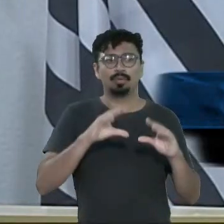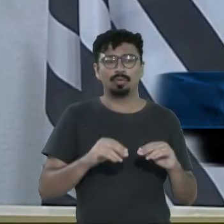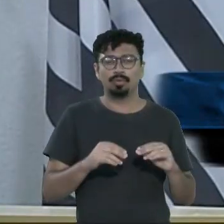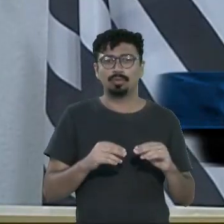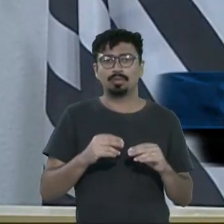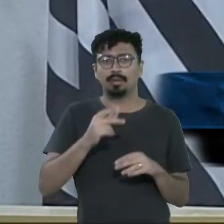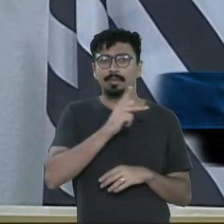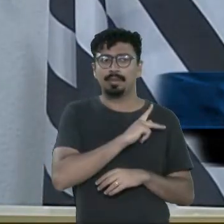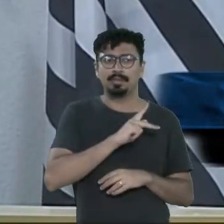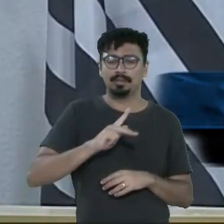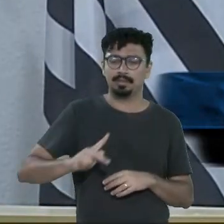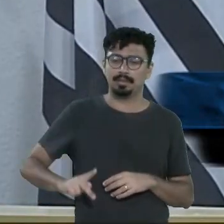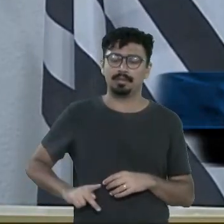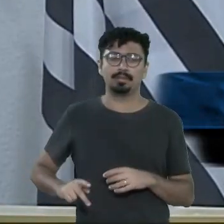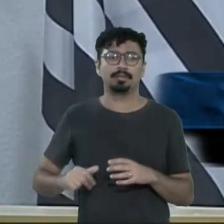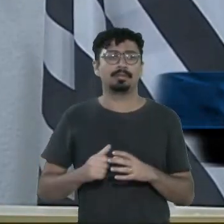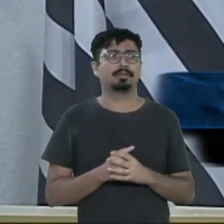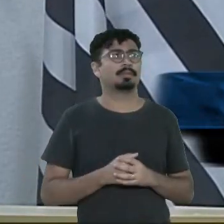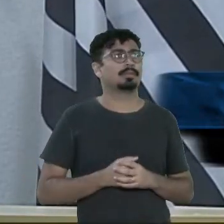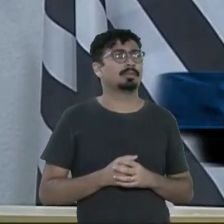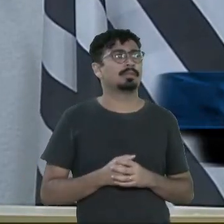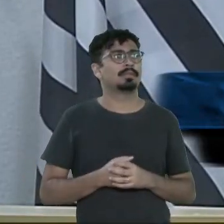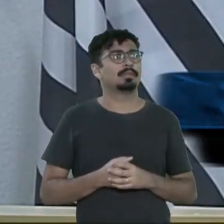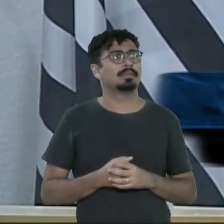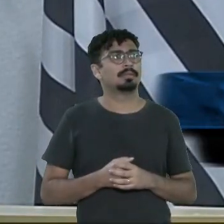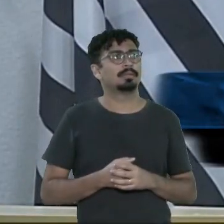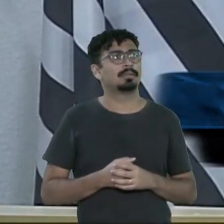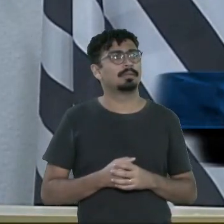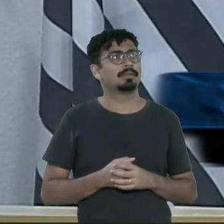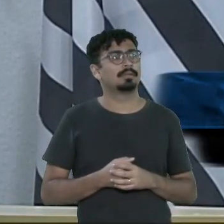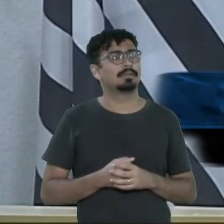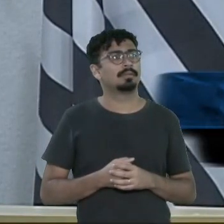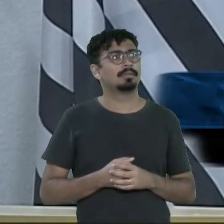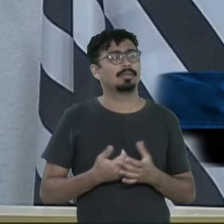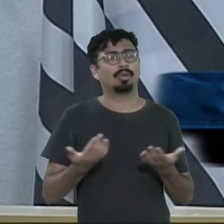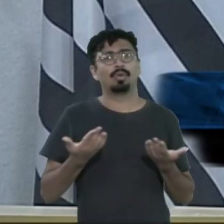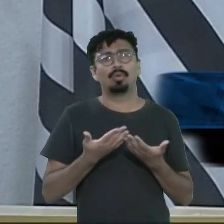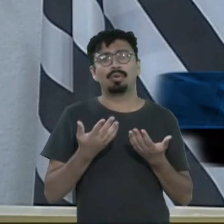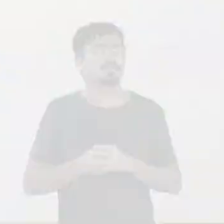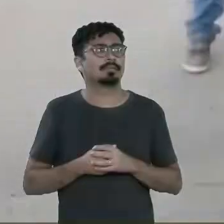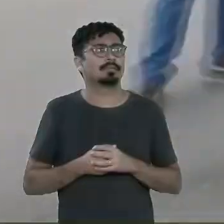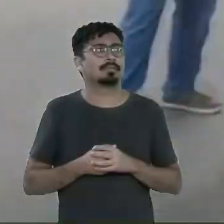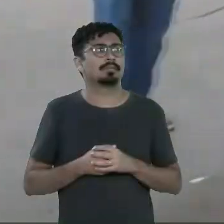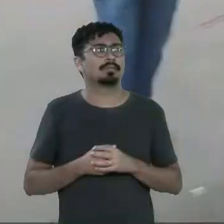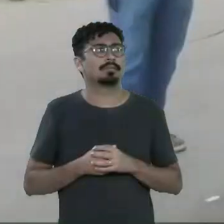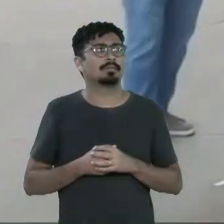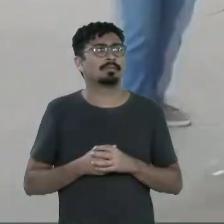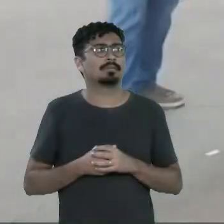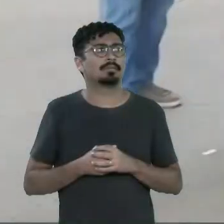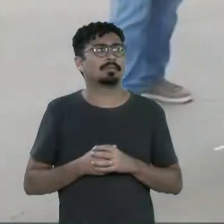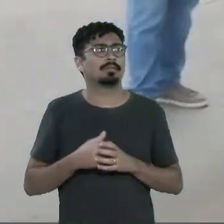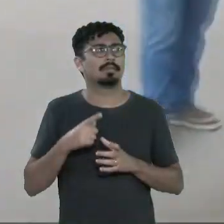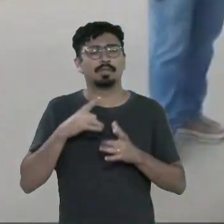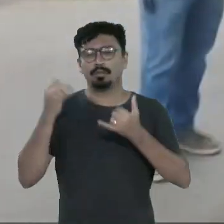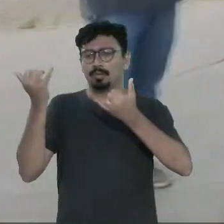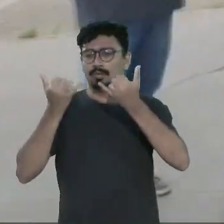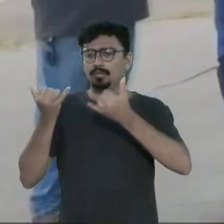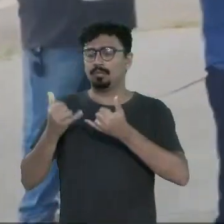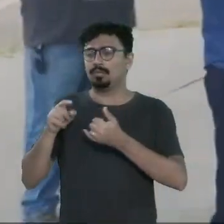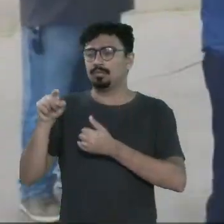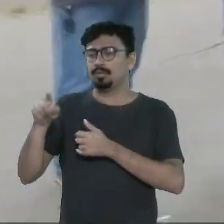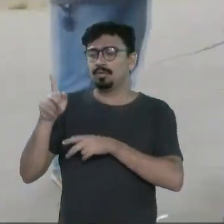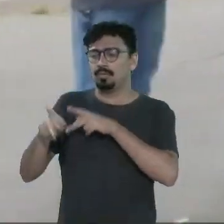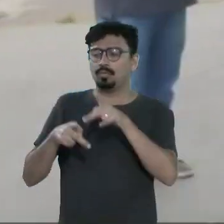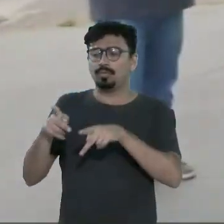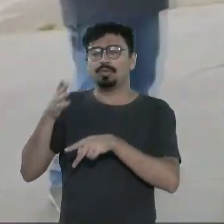vereador Moisés Luciano Pirulito apresentou um vídeo no qual fiscaliza a falta de insumos da UPA São Marino. E eu dei uma informação para a